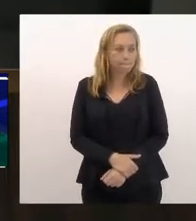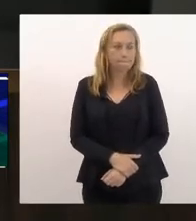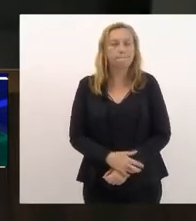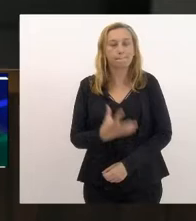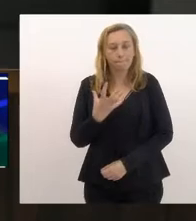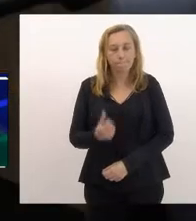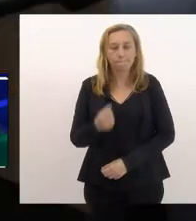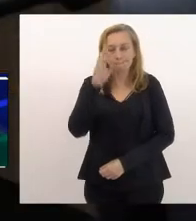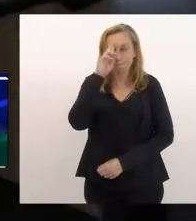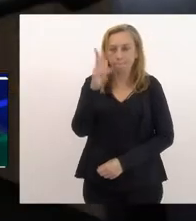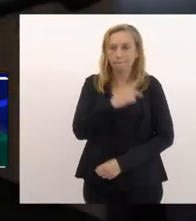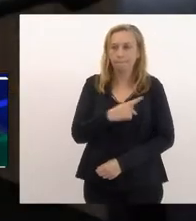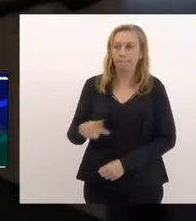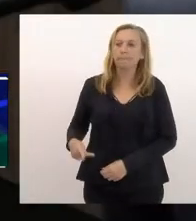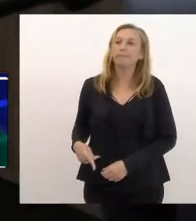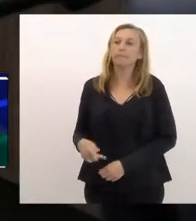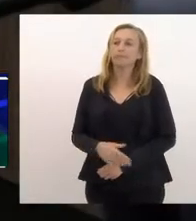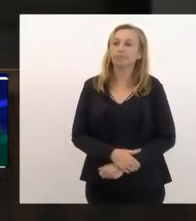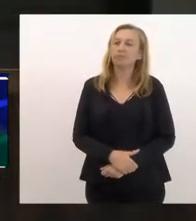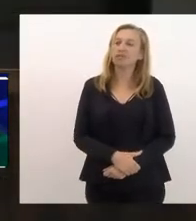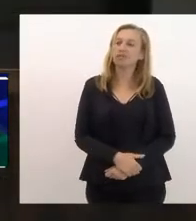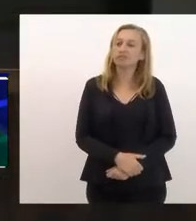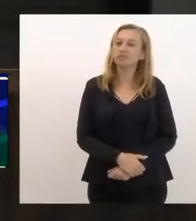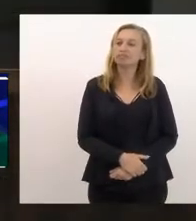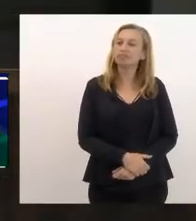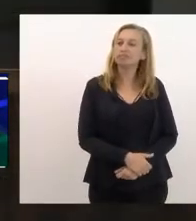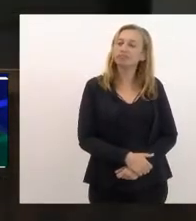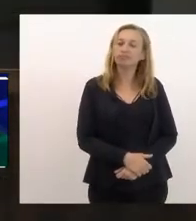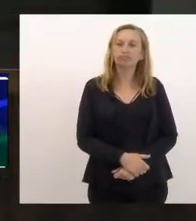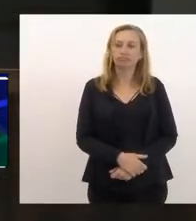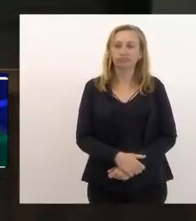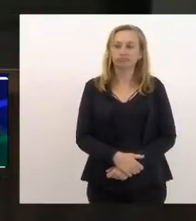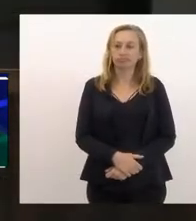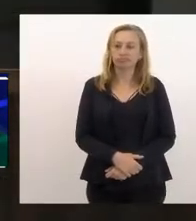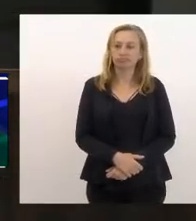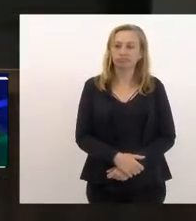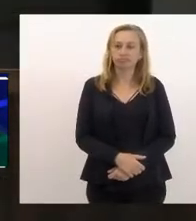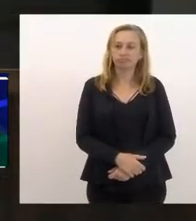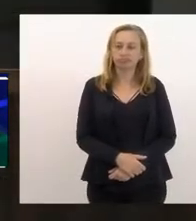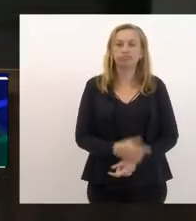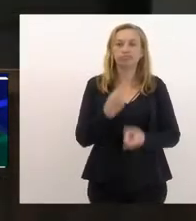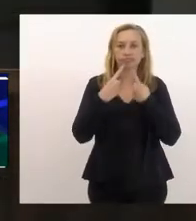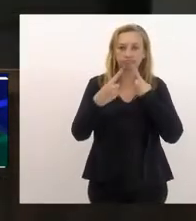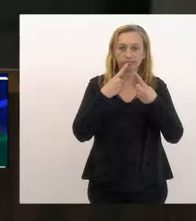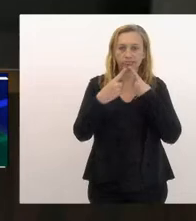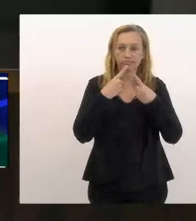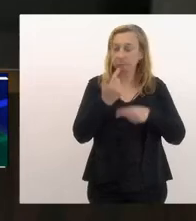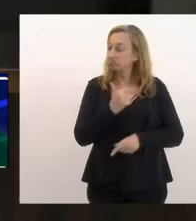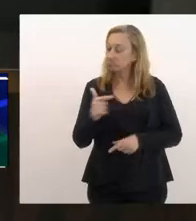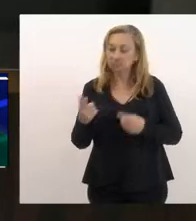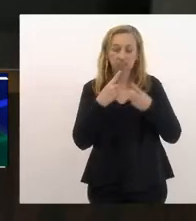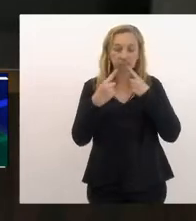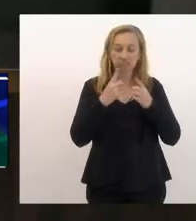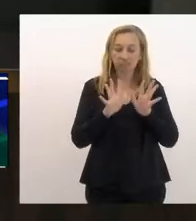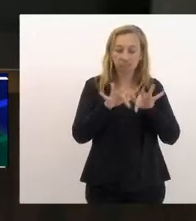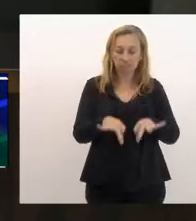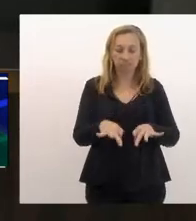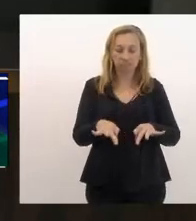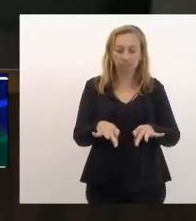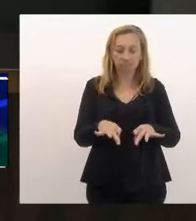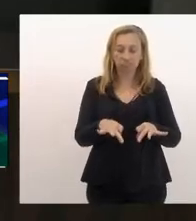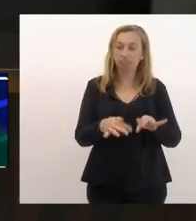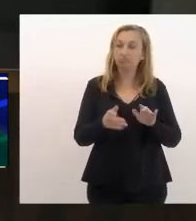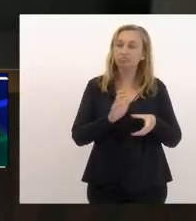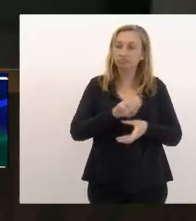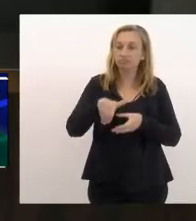Parecer favorável, presidente. Os pareceres emitidos em discussão. Não havendo quem queira discutir, encerrada a discussão.